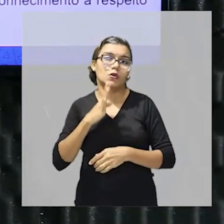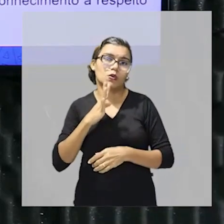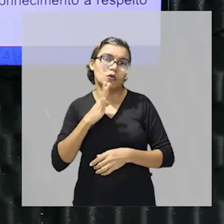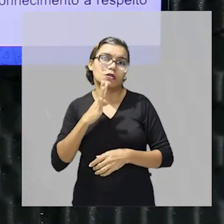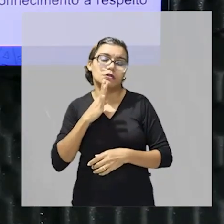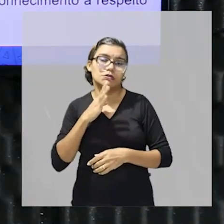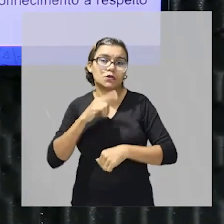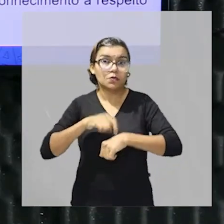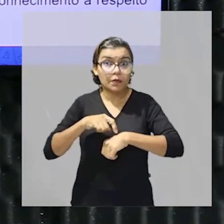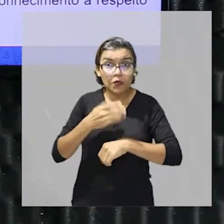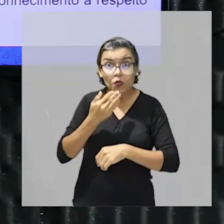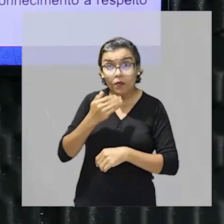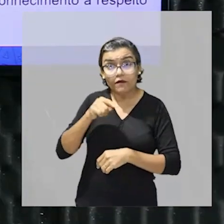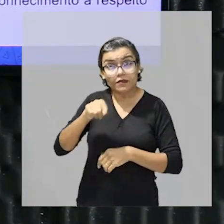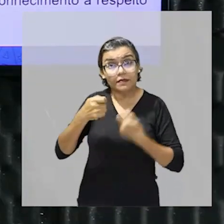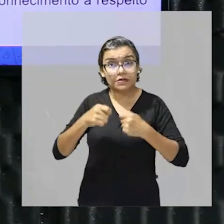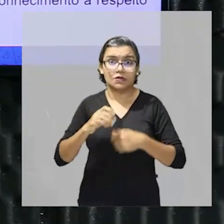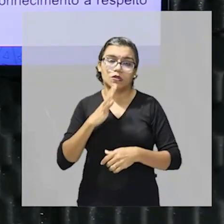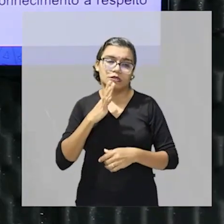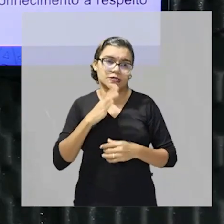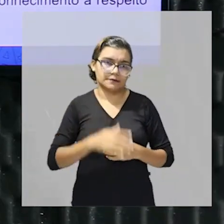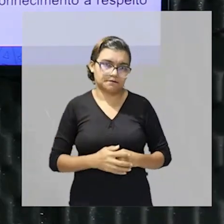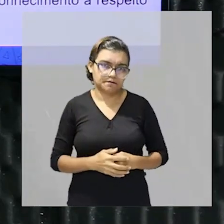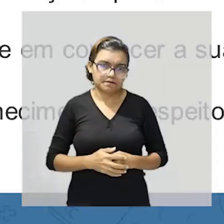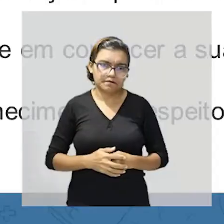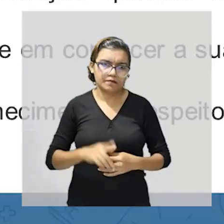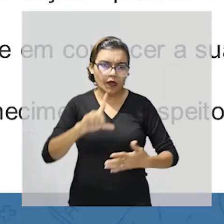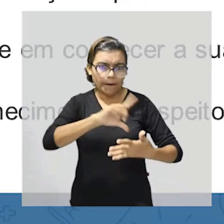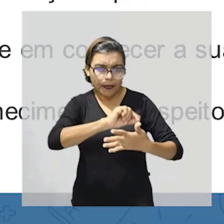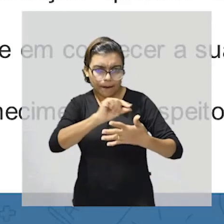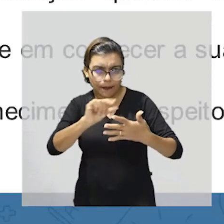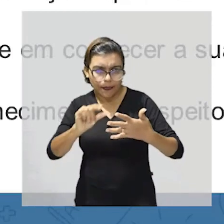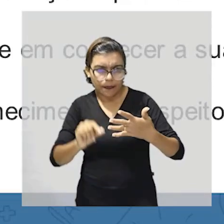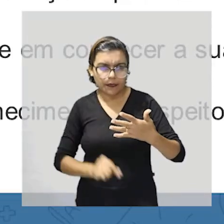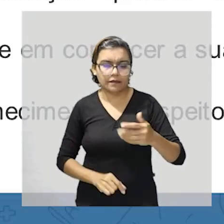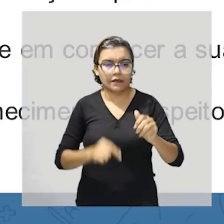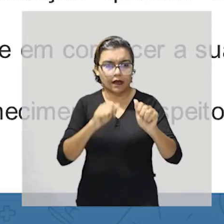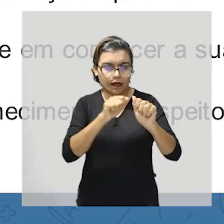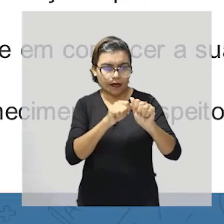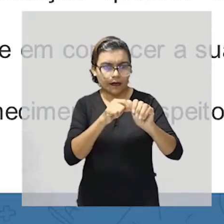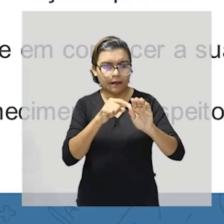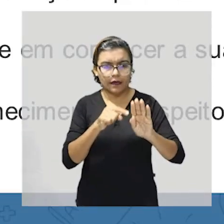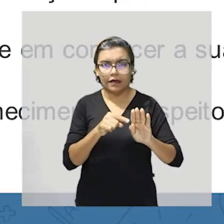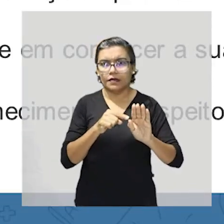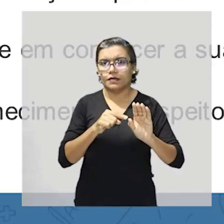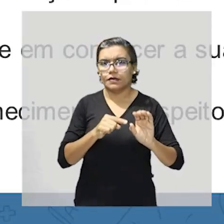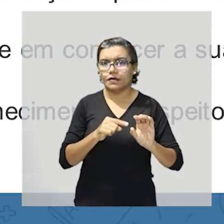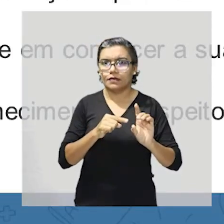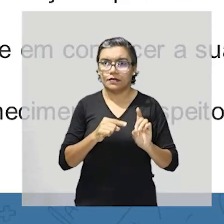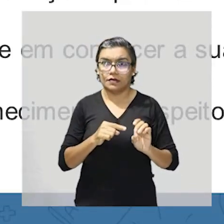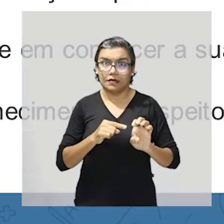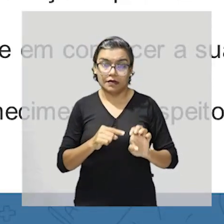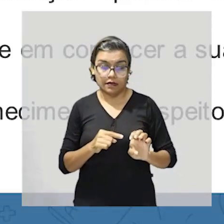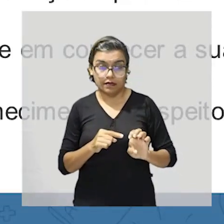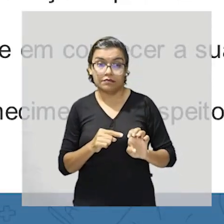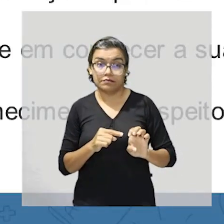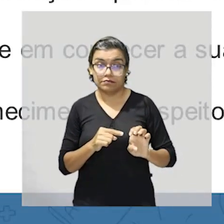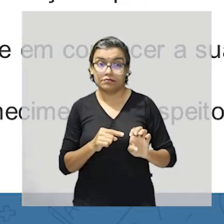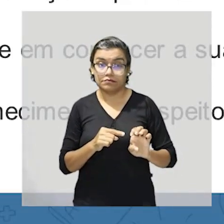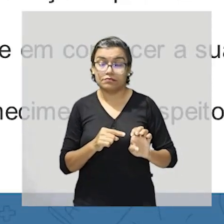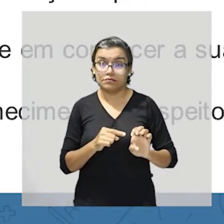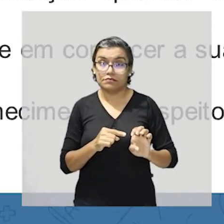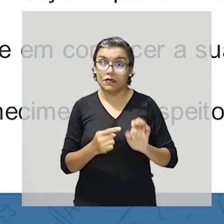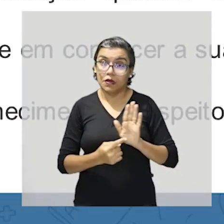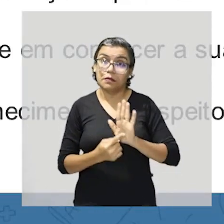está consumindo. O que eu tenho de alternativas? A, B, C, D e E como oferta